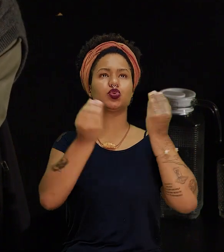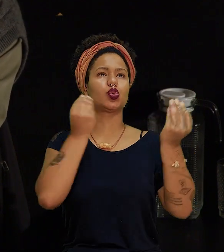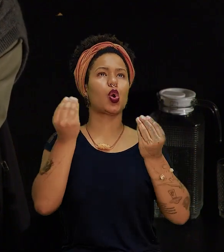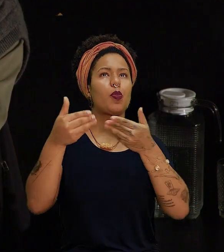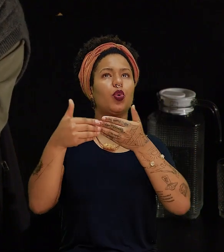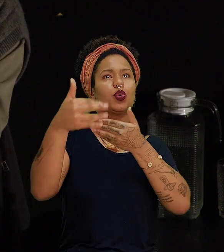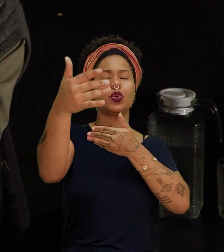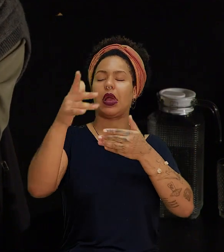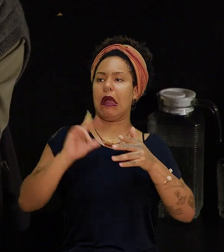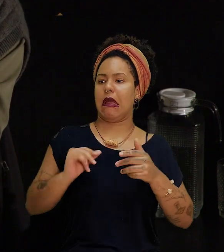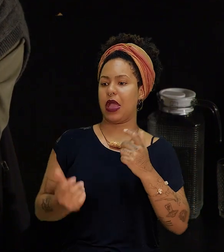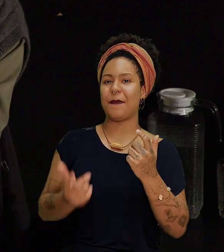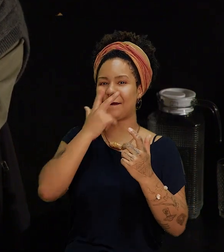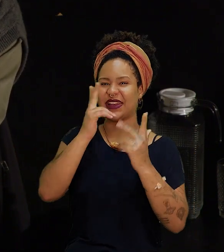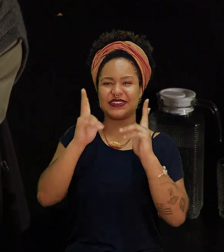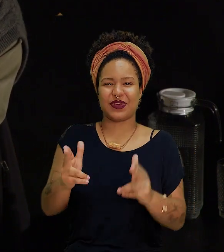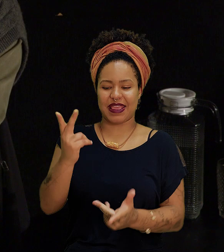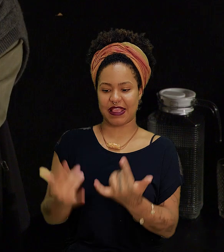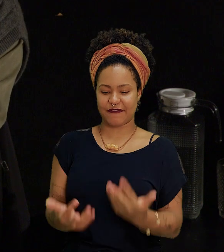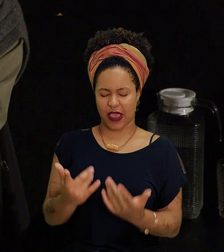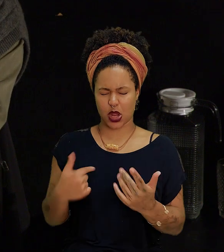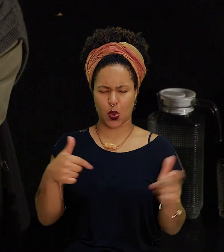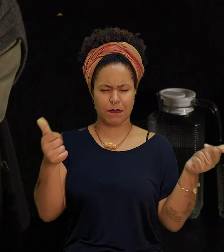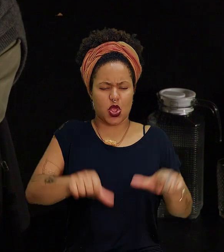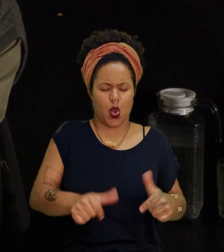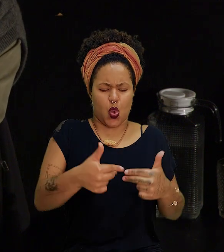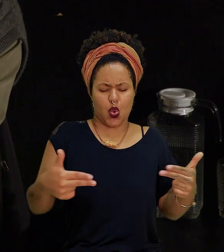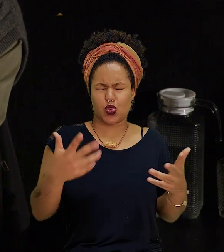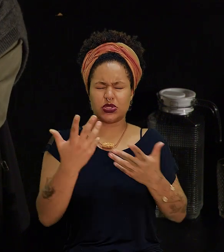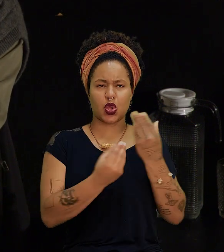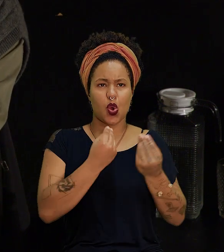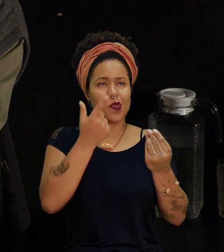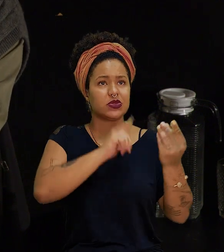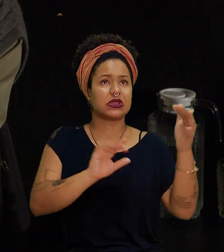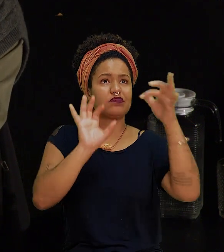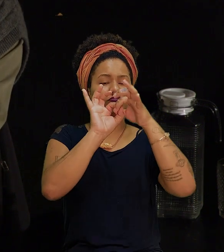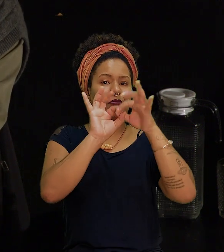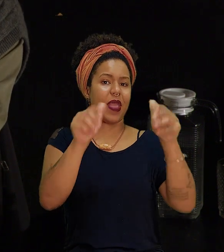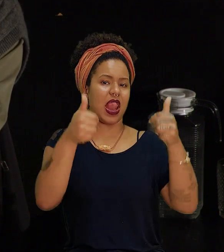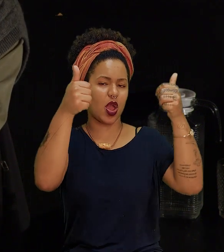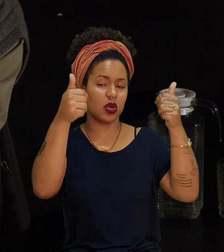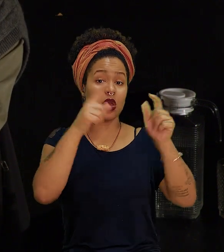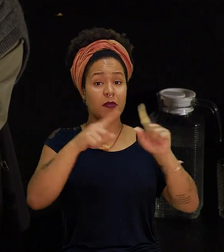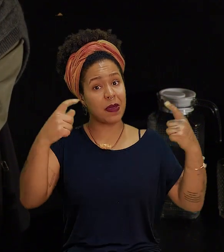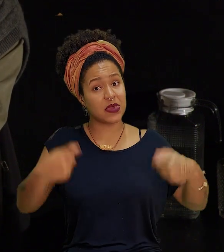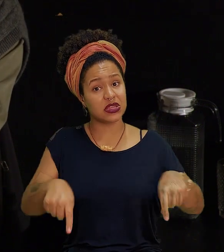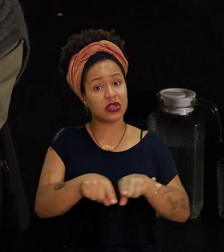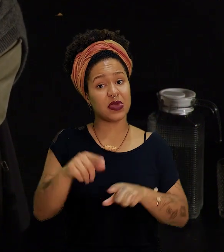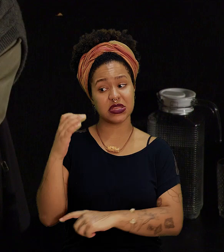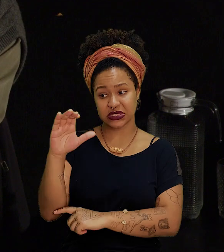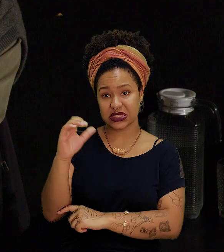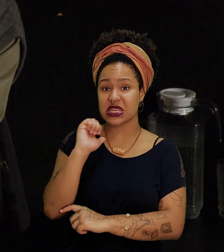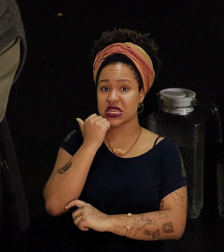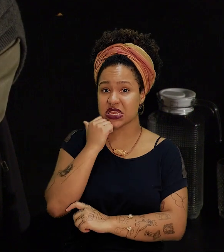desenhando, né, o inferno para poder chegar aos céus. Né? Mas é preciso, e